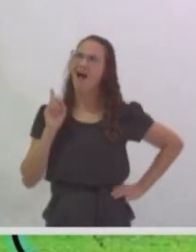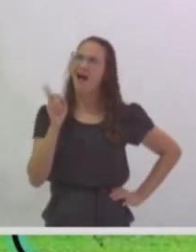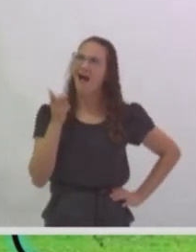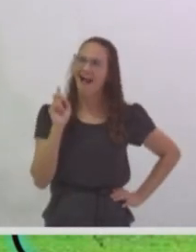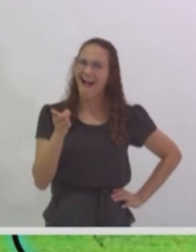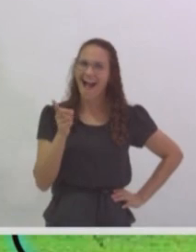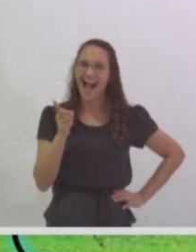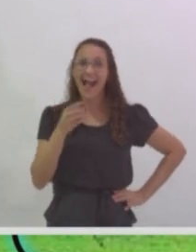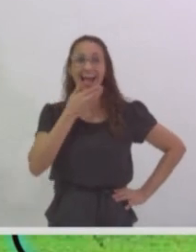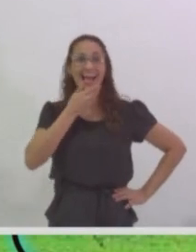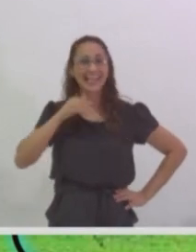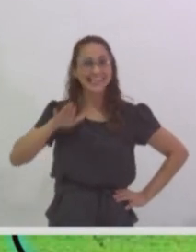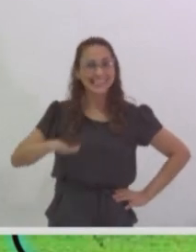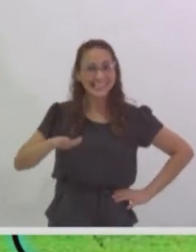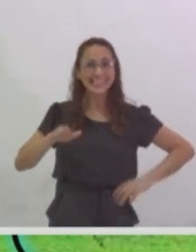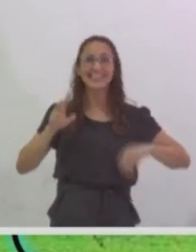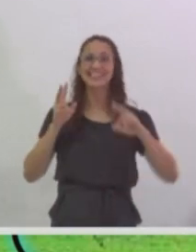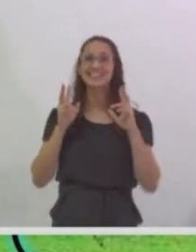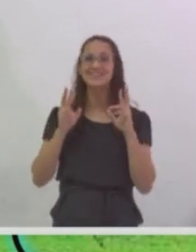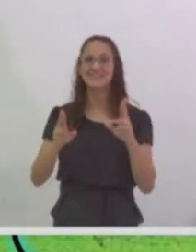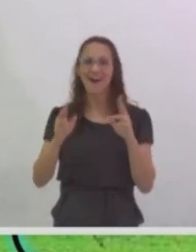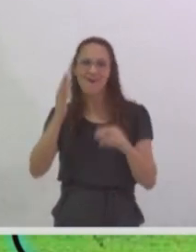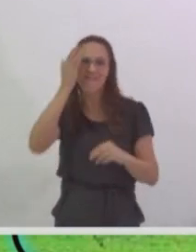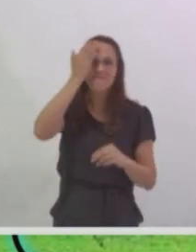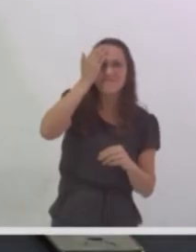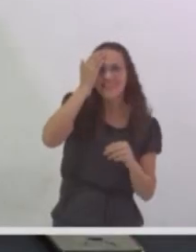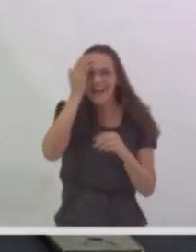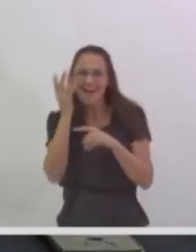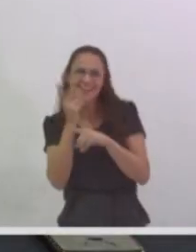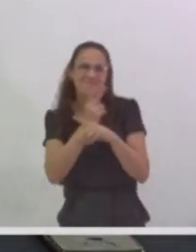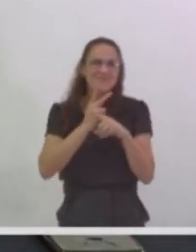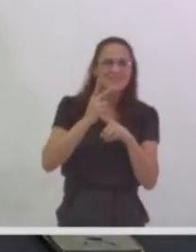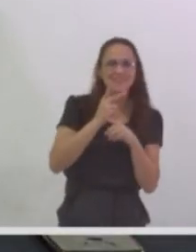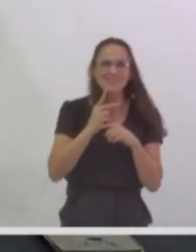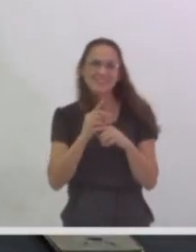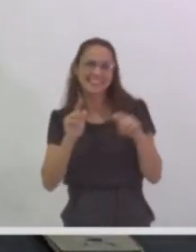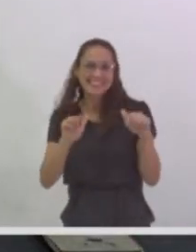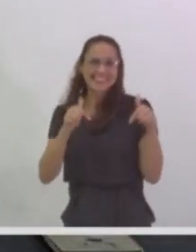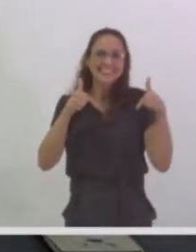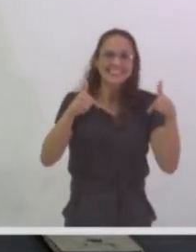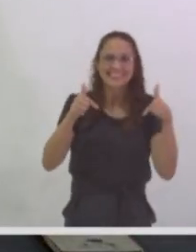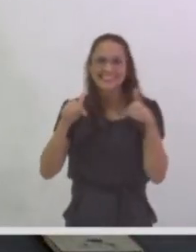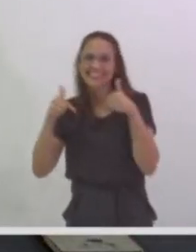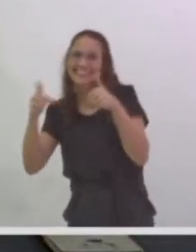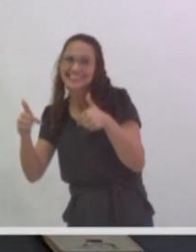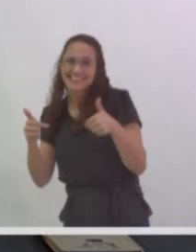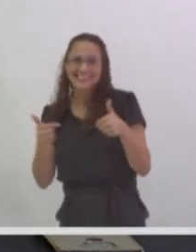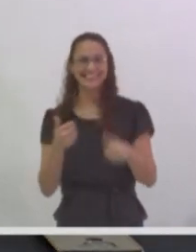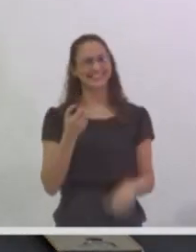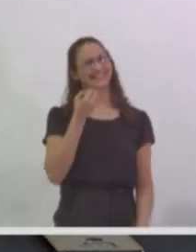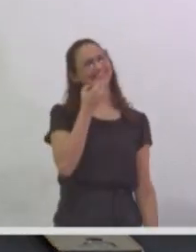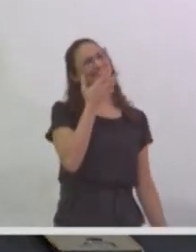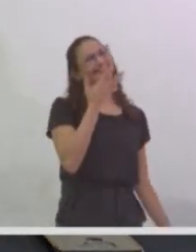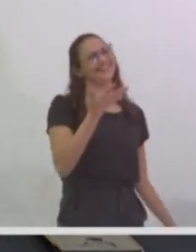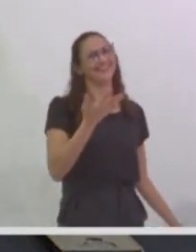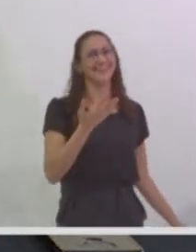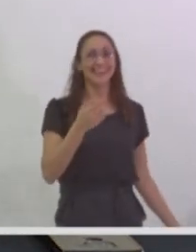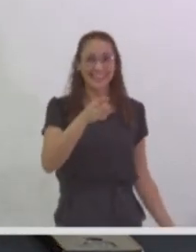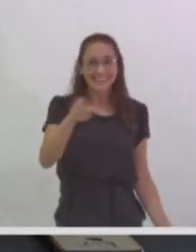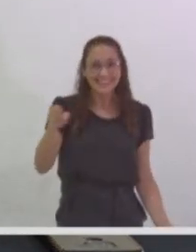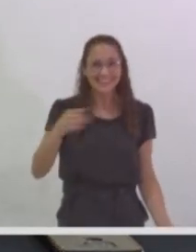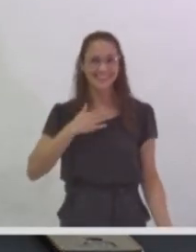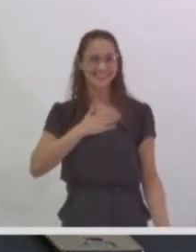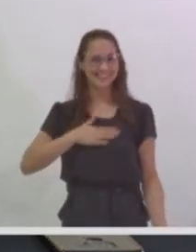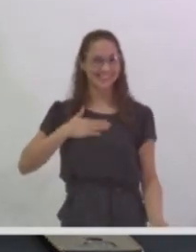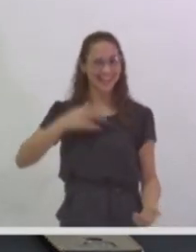de aventuras. Muito bem. E aí, criançada, gostaram da história? Isso aí foi só para